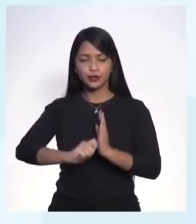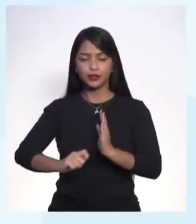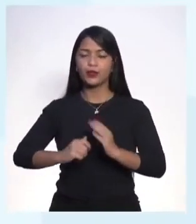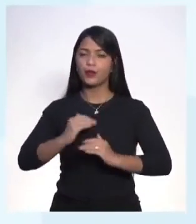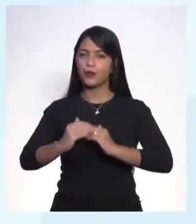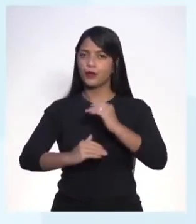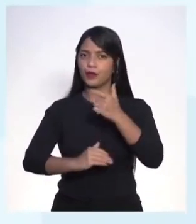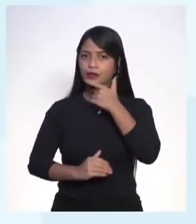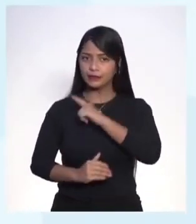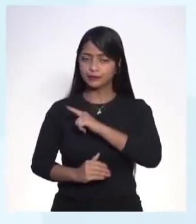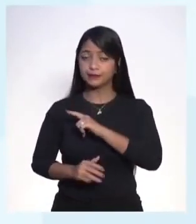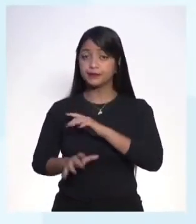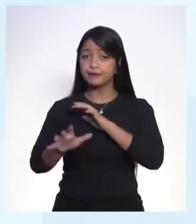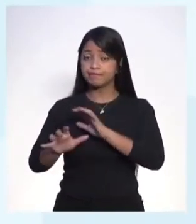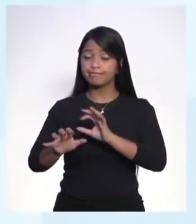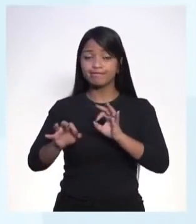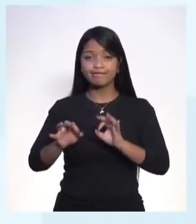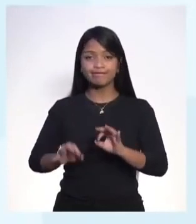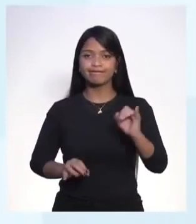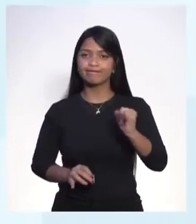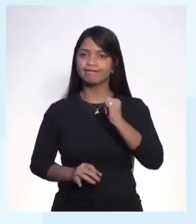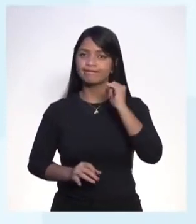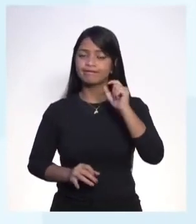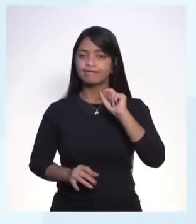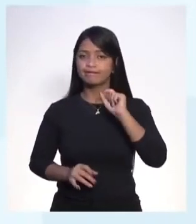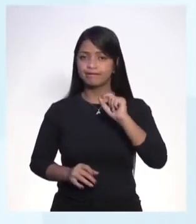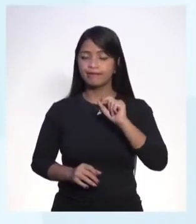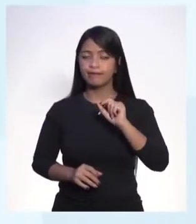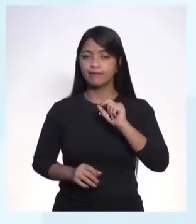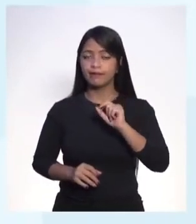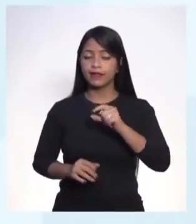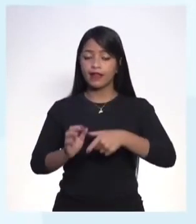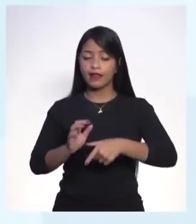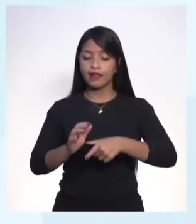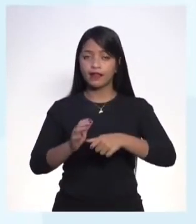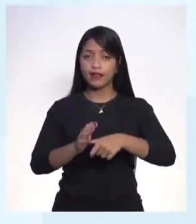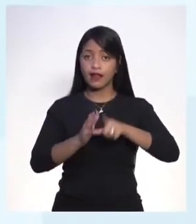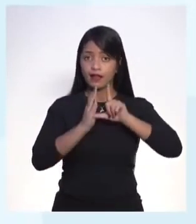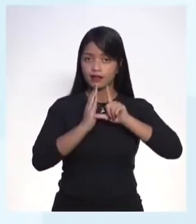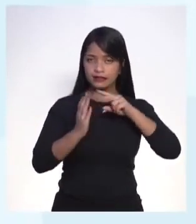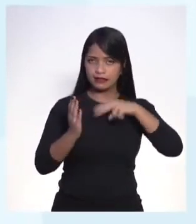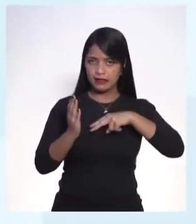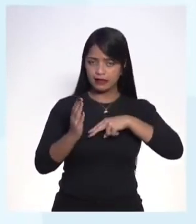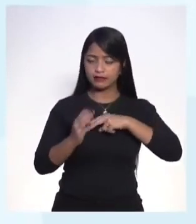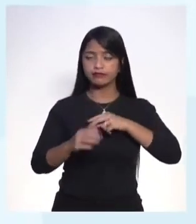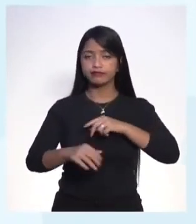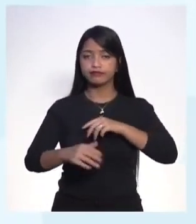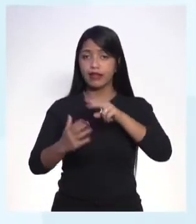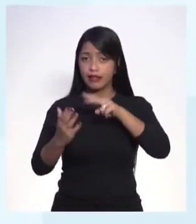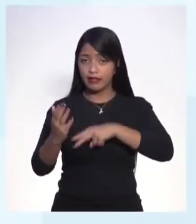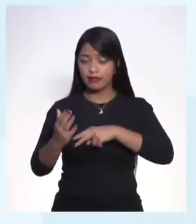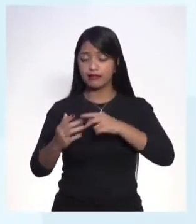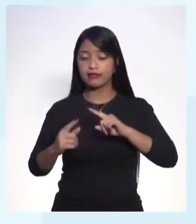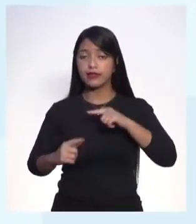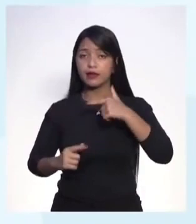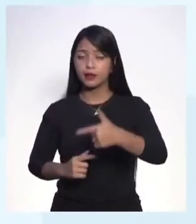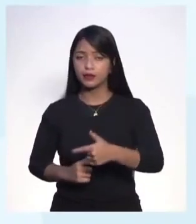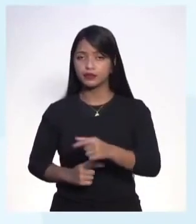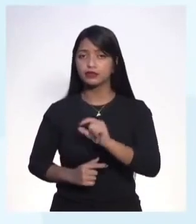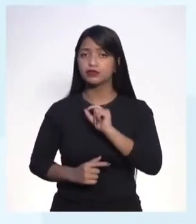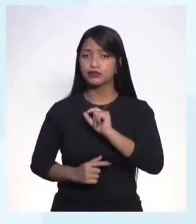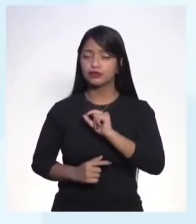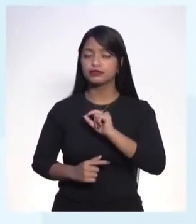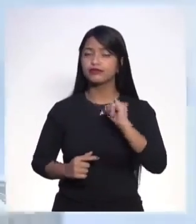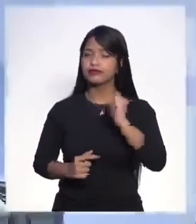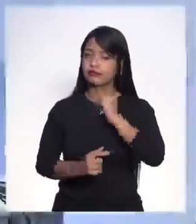sentido, torna-se imprescindível considerarmos os momentos antes, durante e depois da leitura. Então, é bem importante isso, porque, assim, se nós